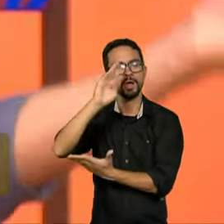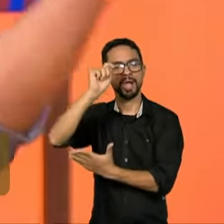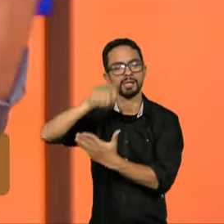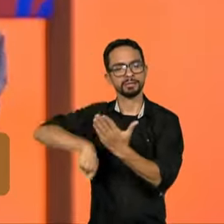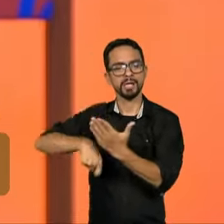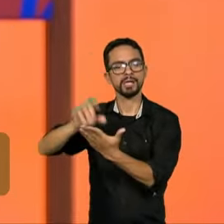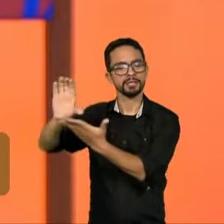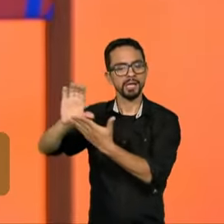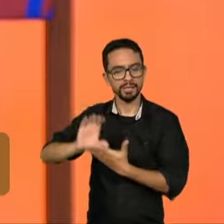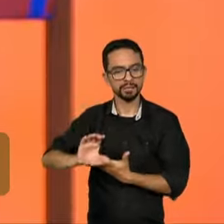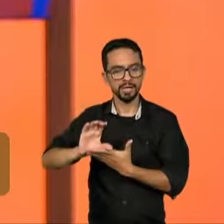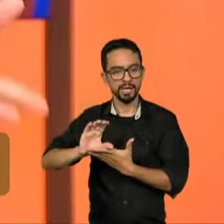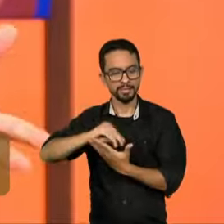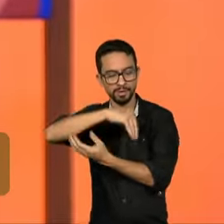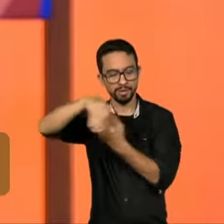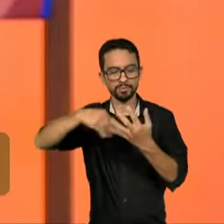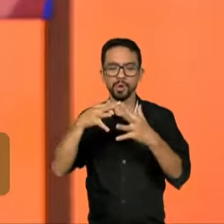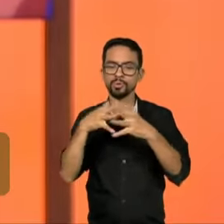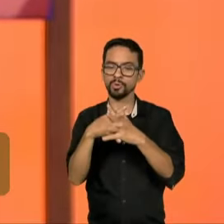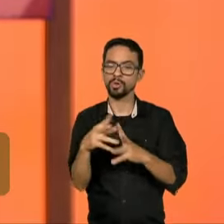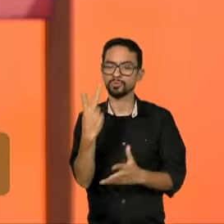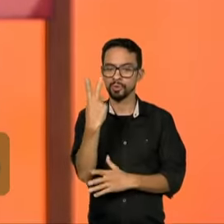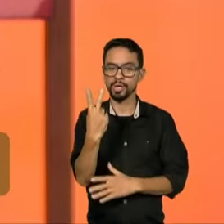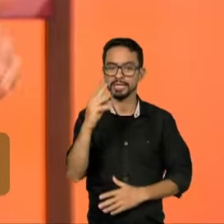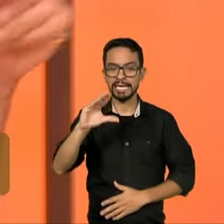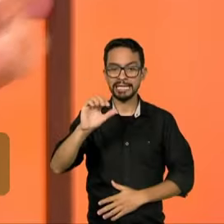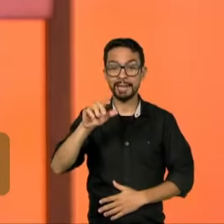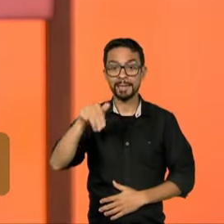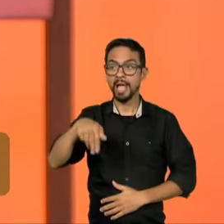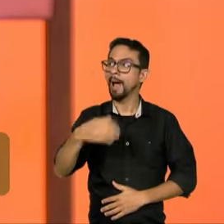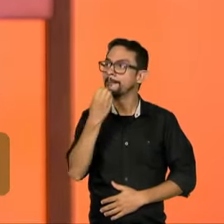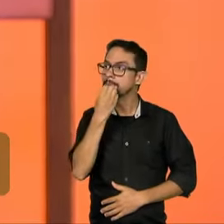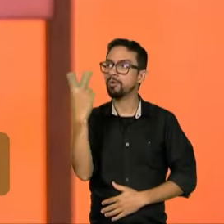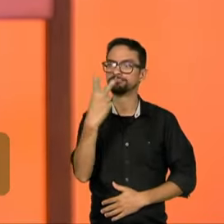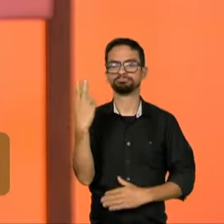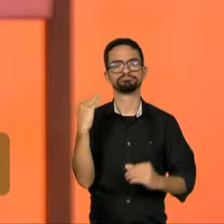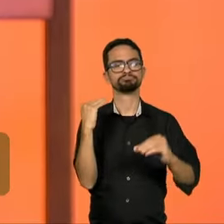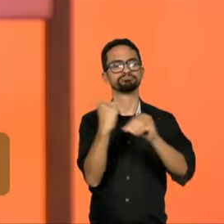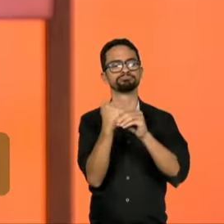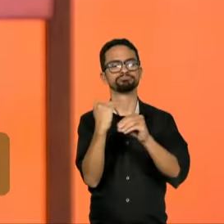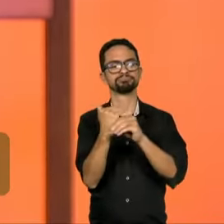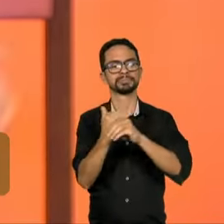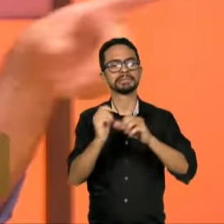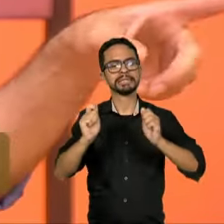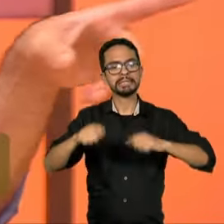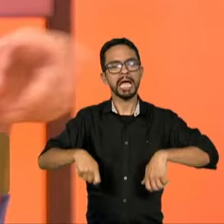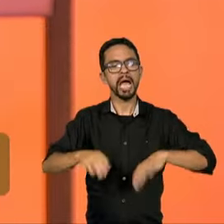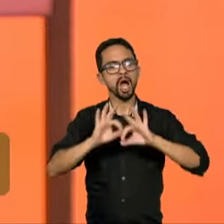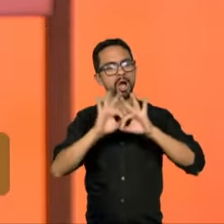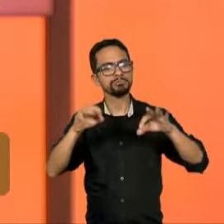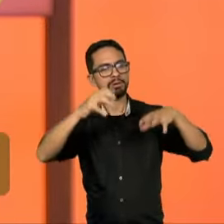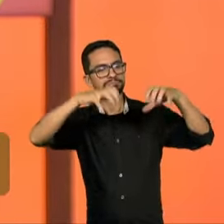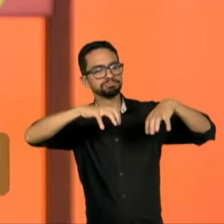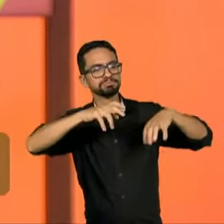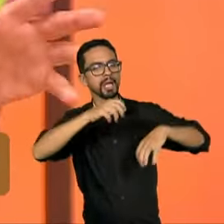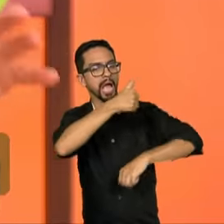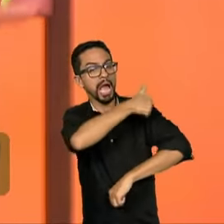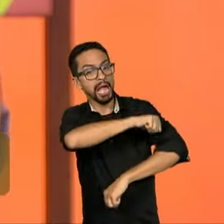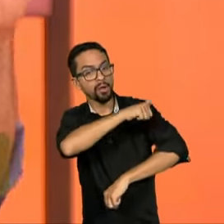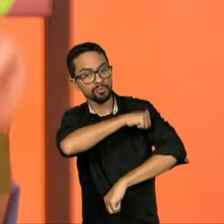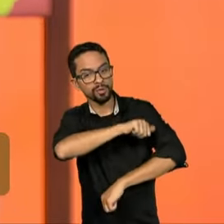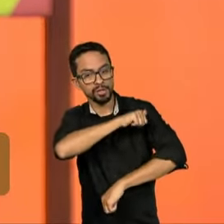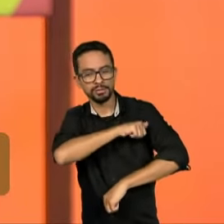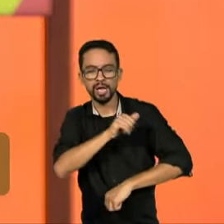recebe. Então, o cruzamento dos dois, o CEMADEM conseguiu, opa, os dois estão batendo, dizendo que vai ter esse temporal no Rio de Janeiro,